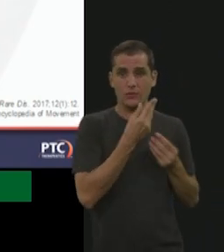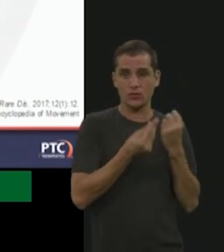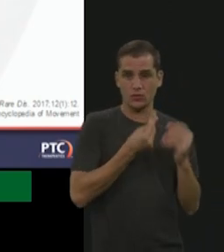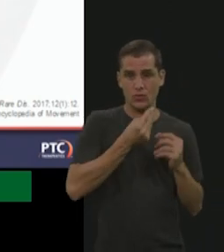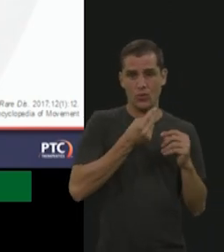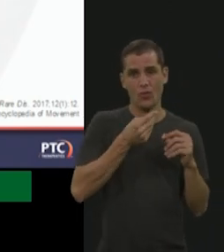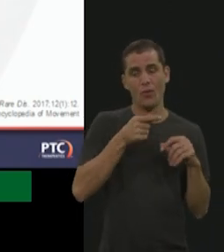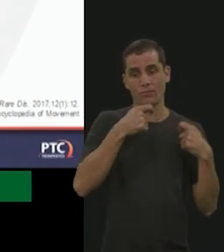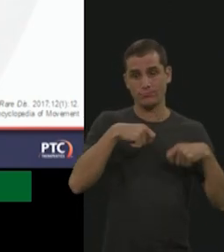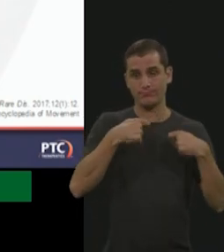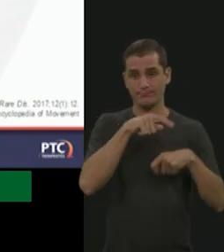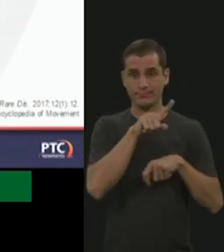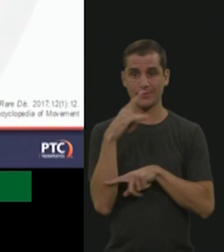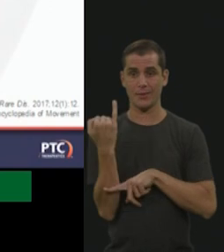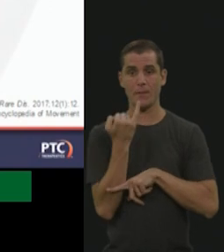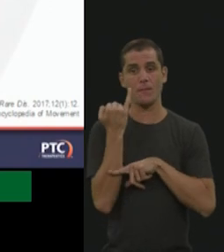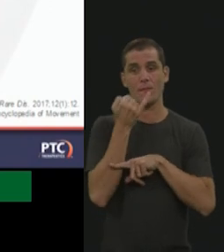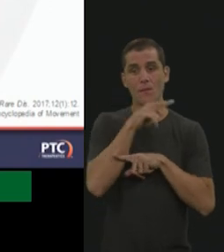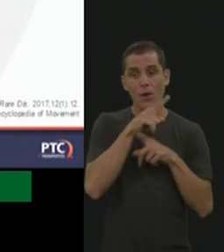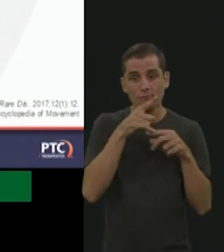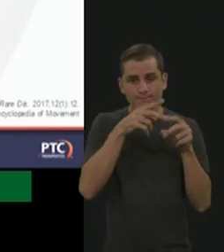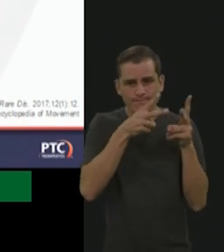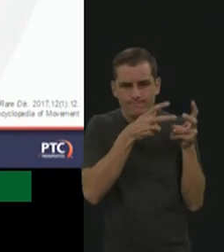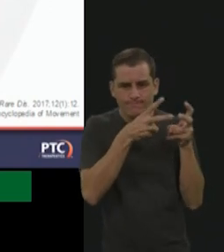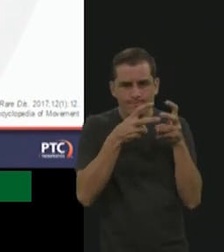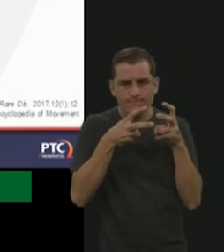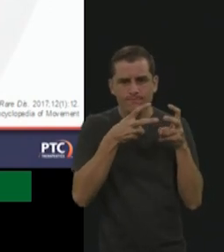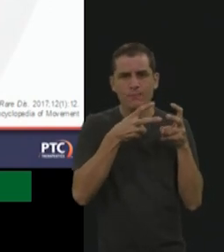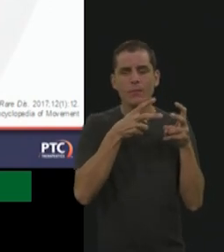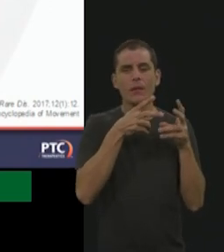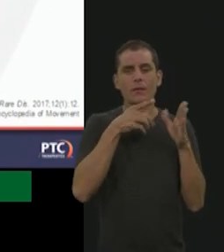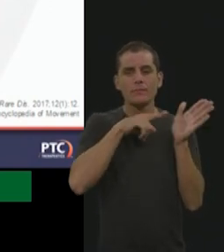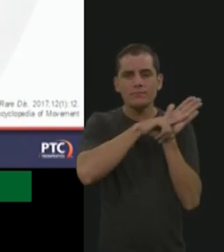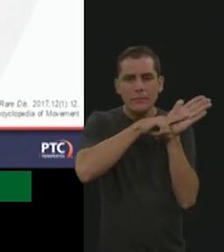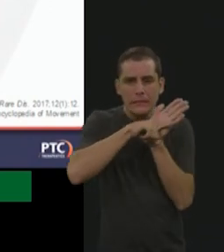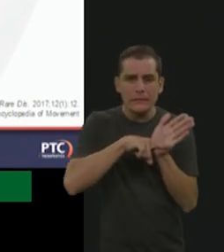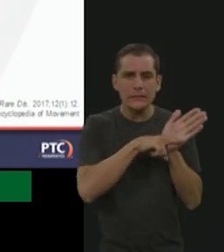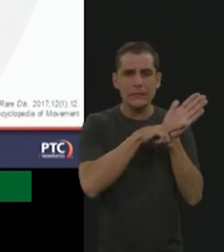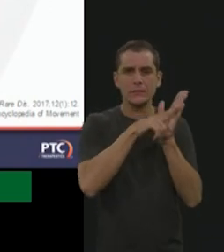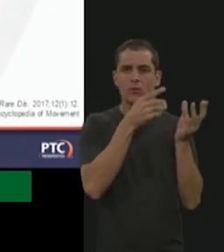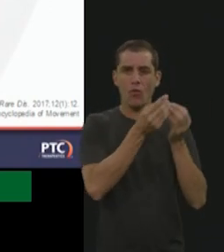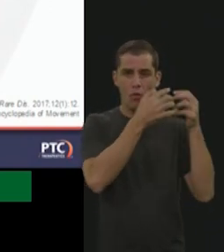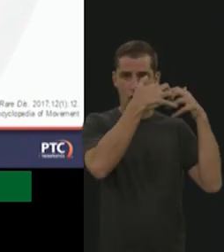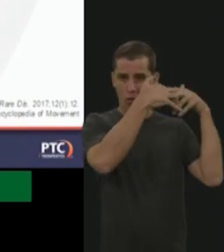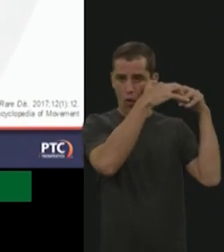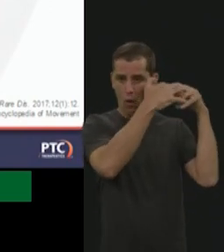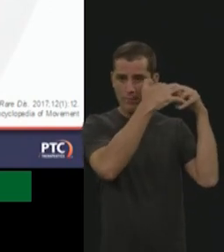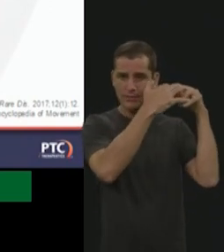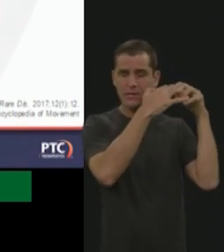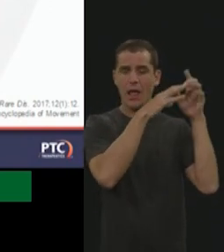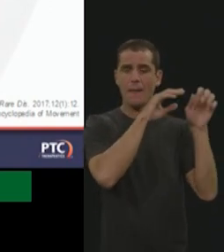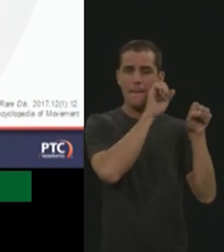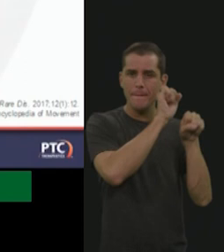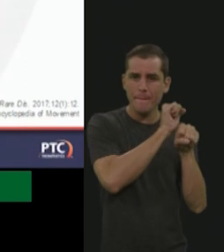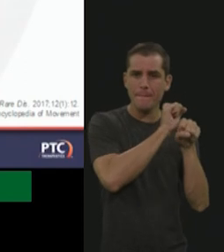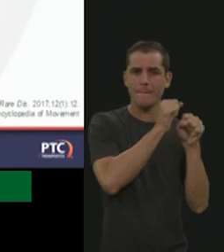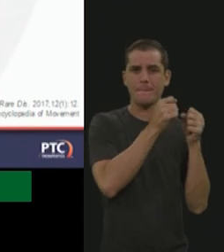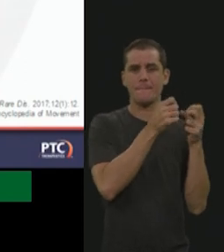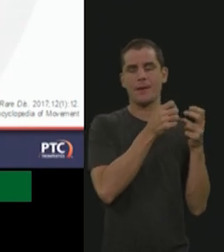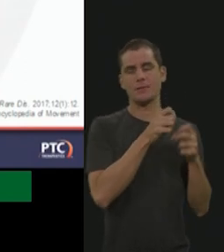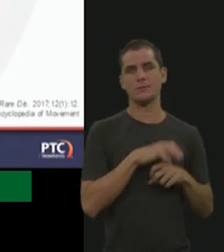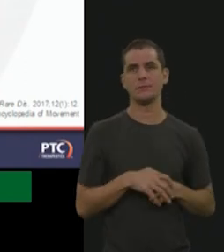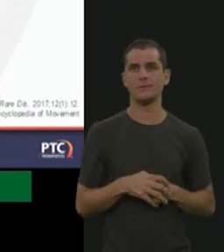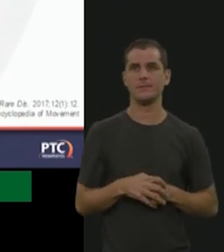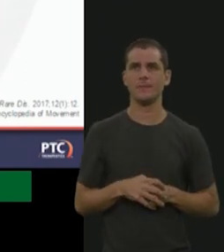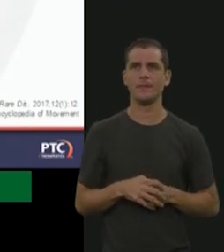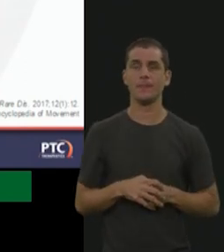sempre importante investigar essa questão de paralisia cerebral de etiologia desconhecida, né? Ou de causa desconhecida.